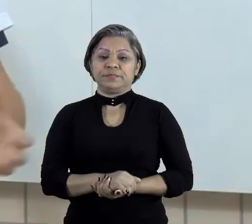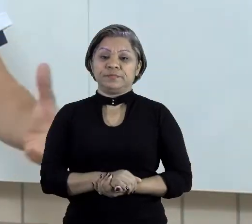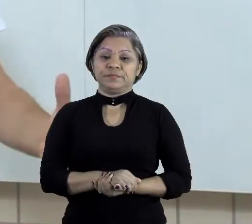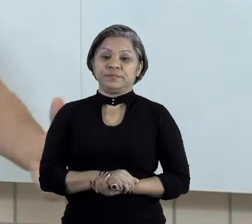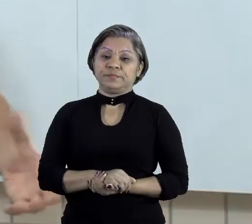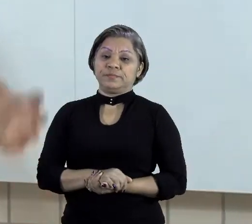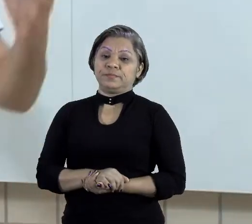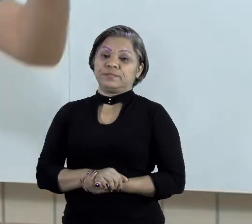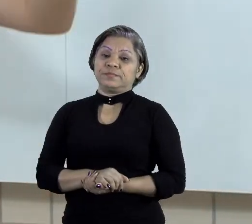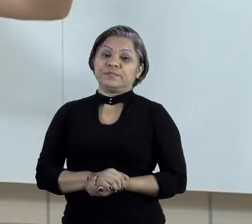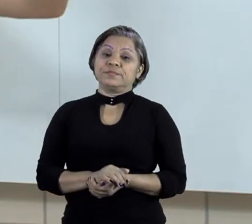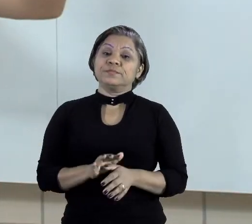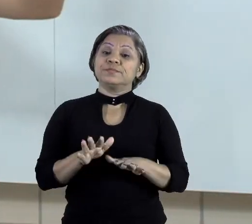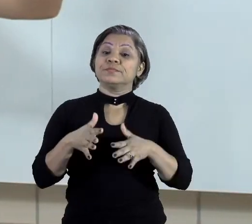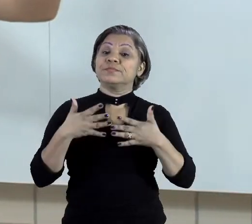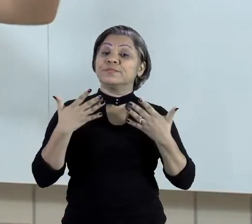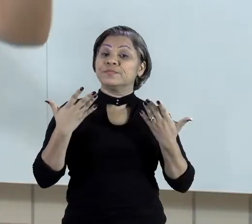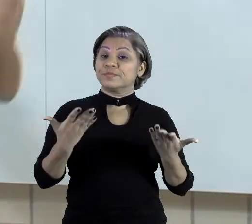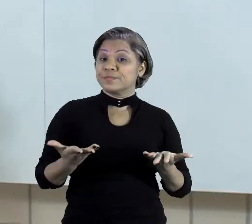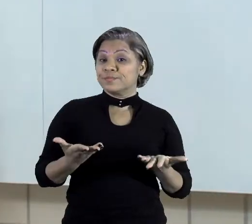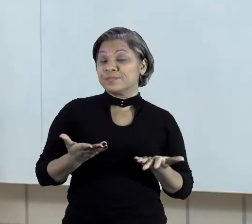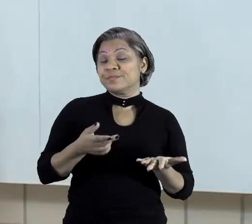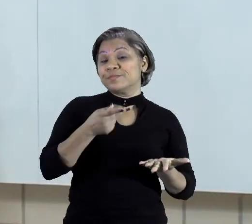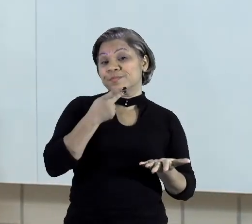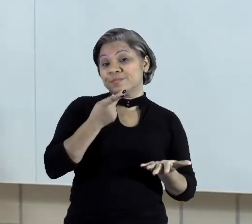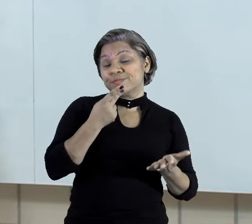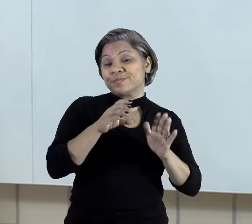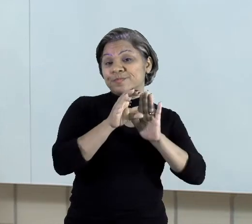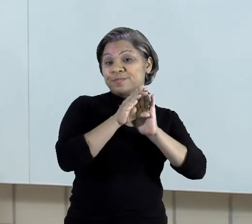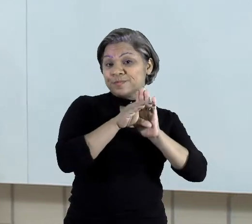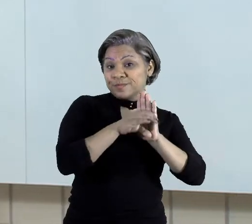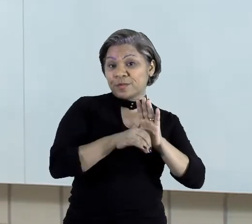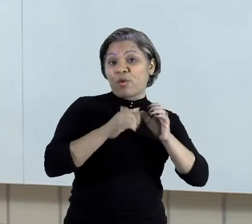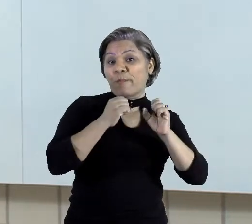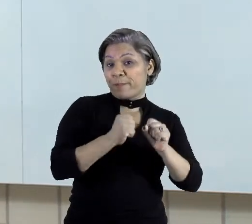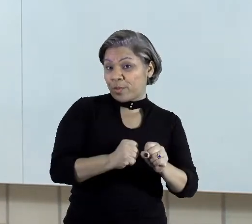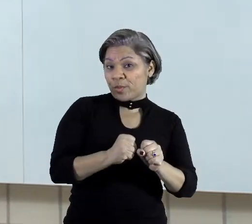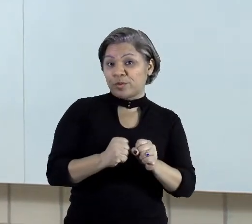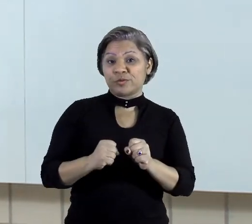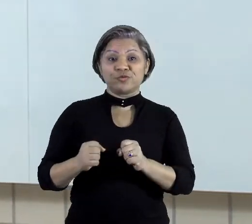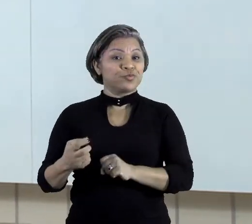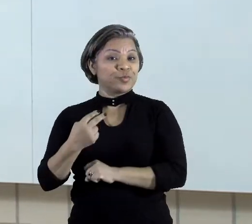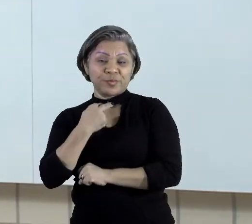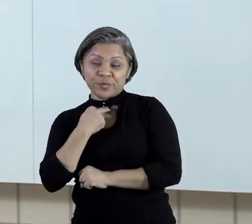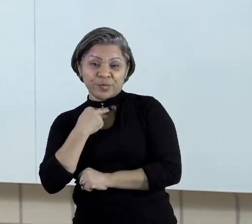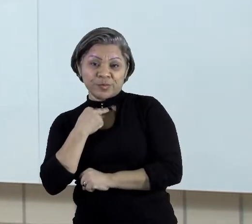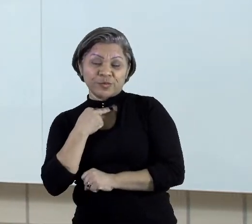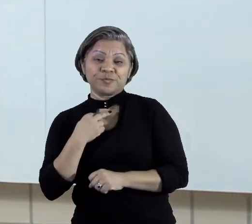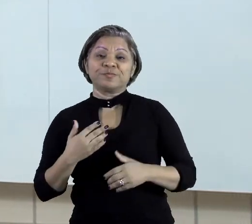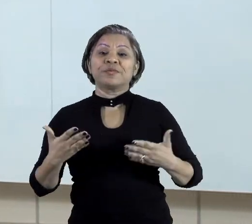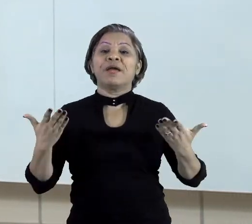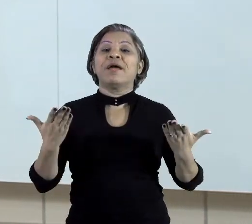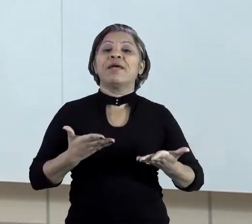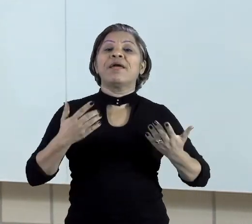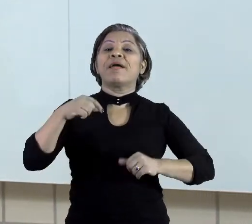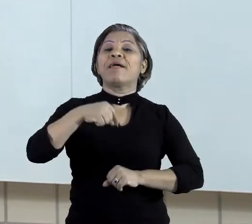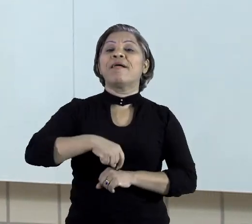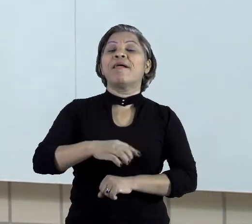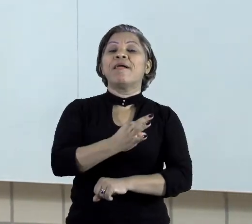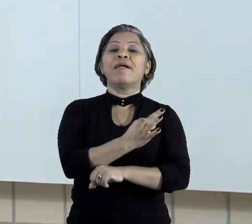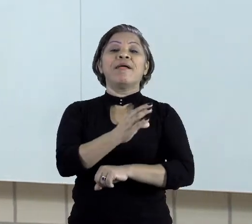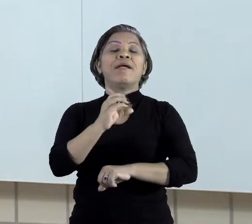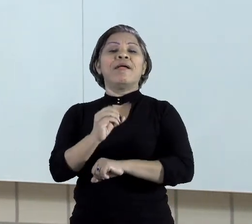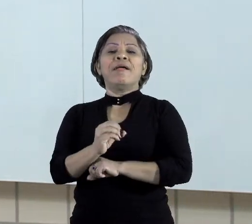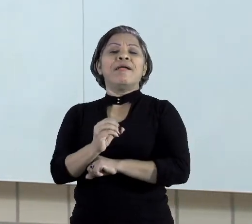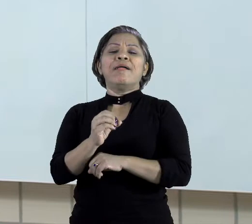Bom, falamos dos conceitos da agricultura, que pode e que não pode. Agora o Tocantins, qual é a produção aqui do estado?